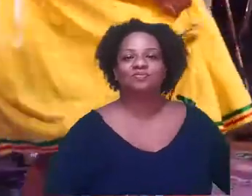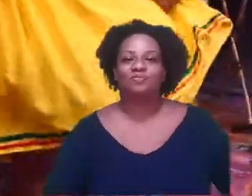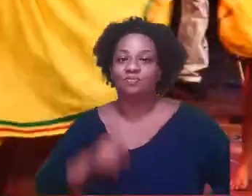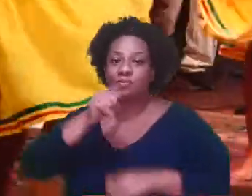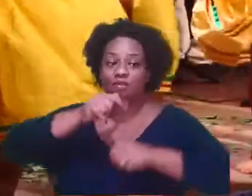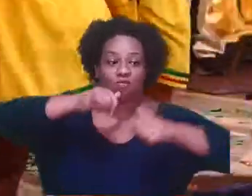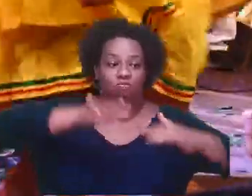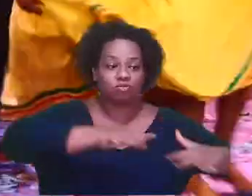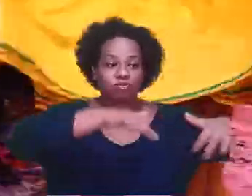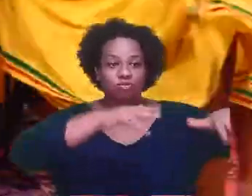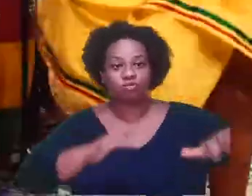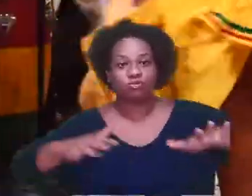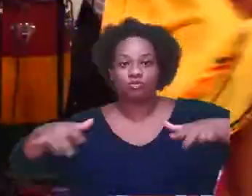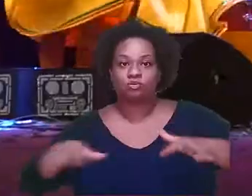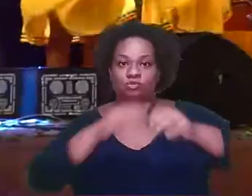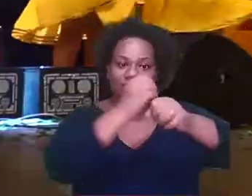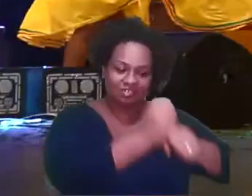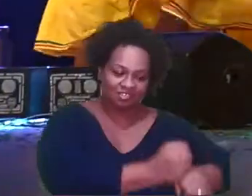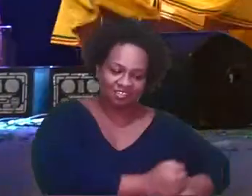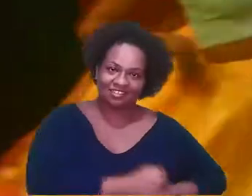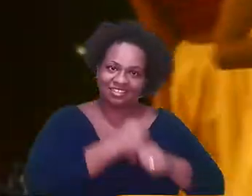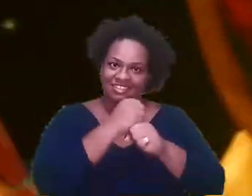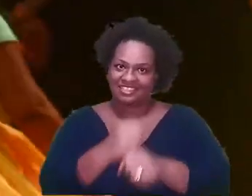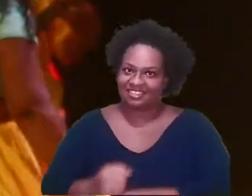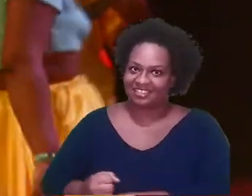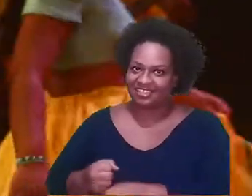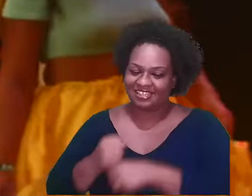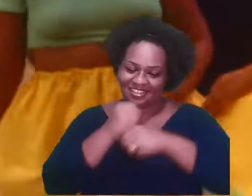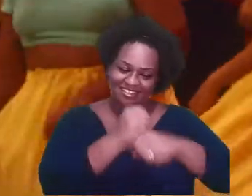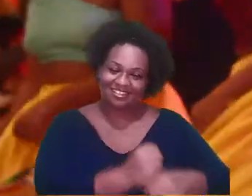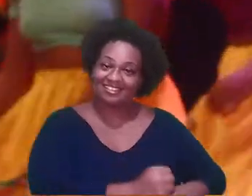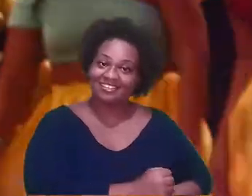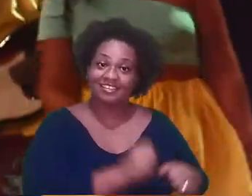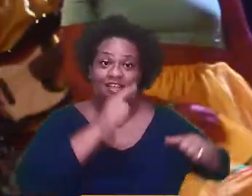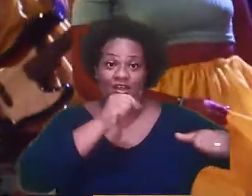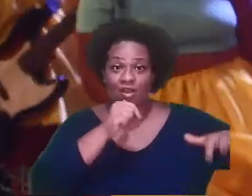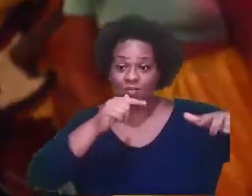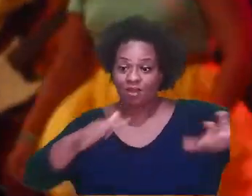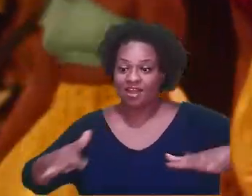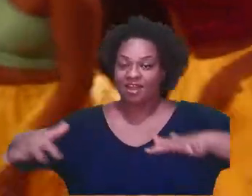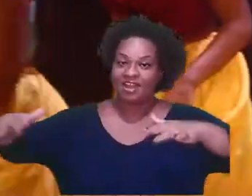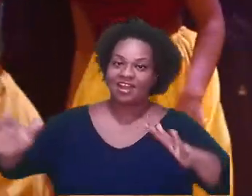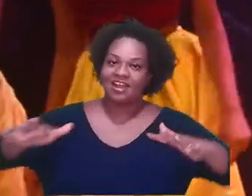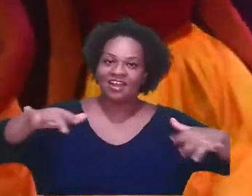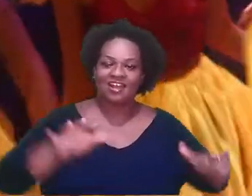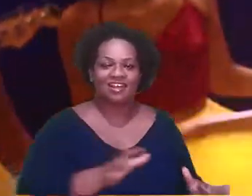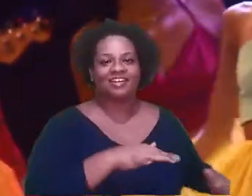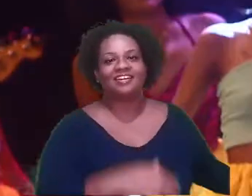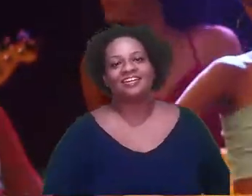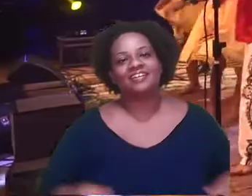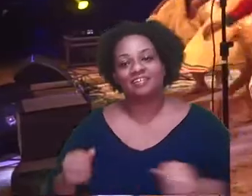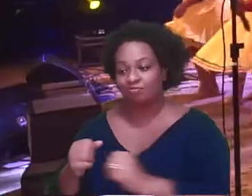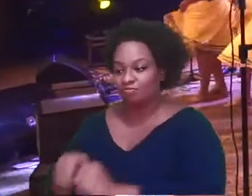Reis, volta a jangada no mar. E vamos embora, Zé Reis, volta a jangada no mar. E vamos embora,